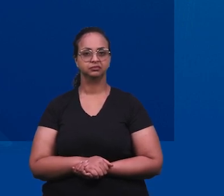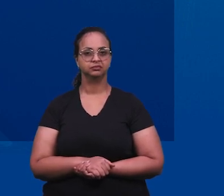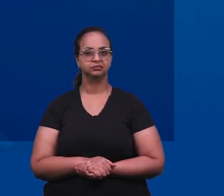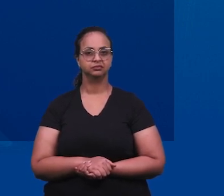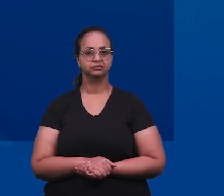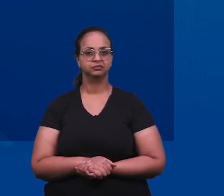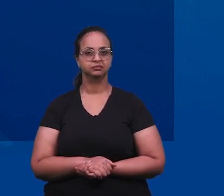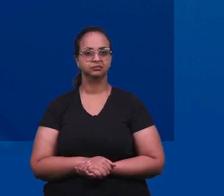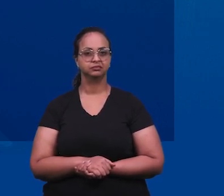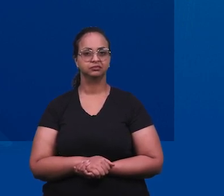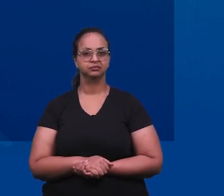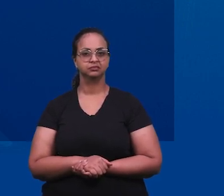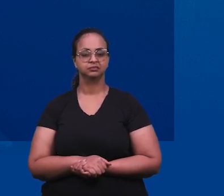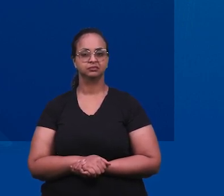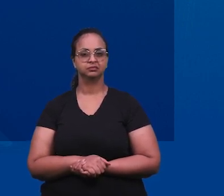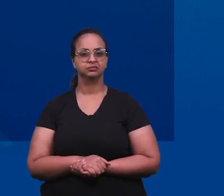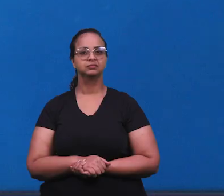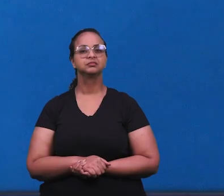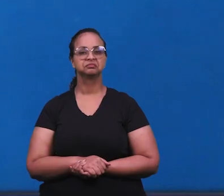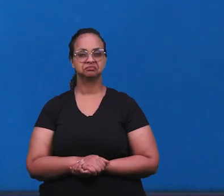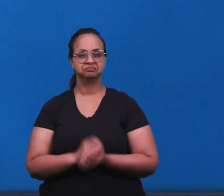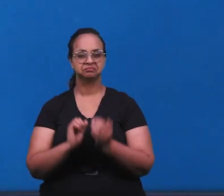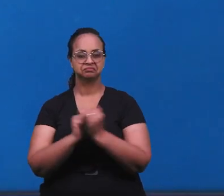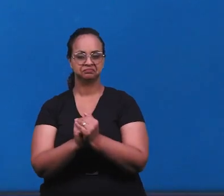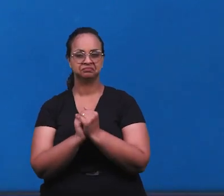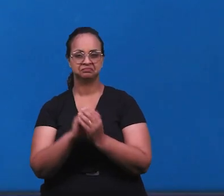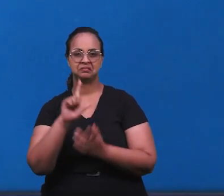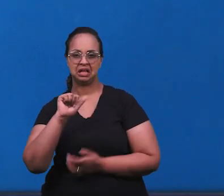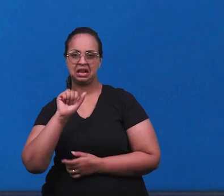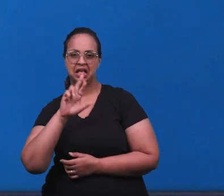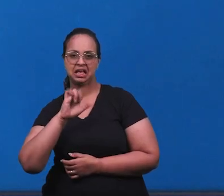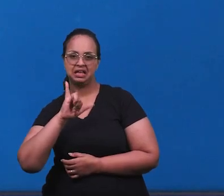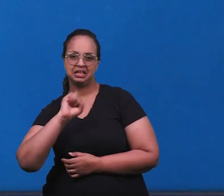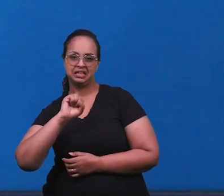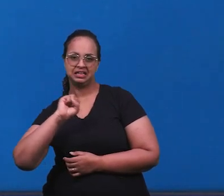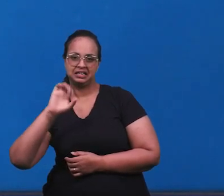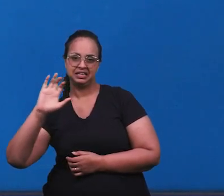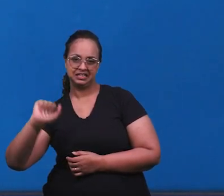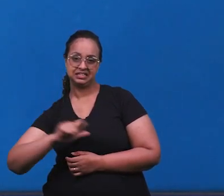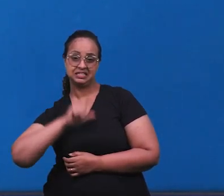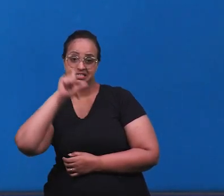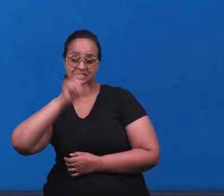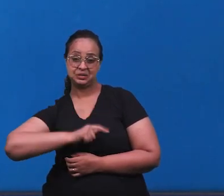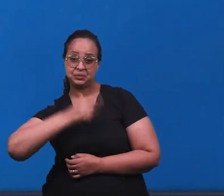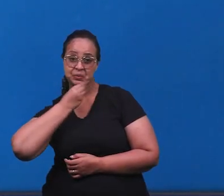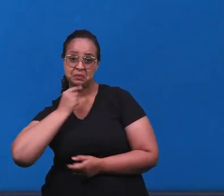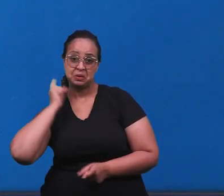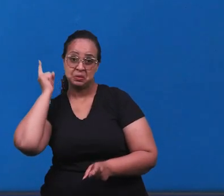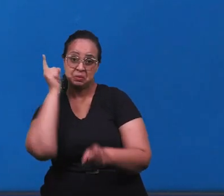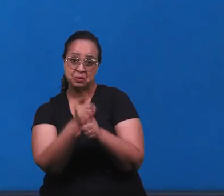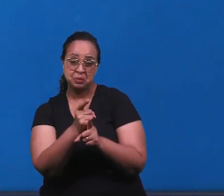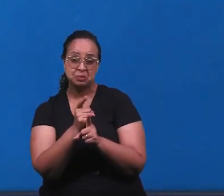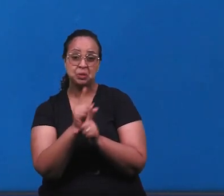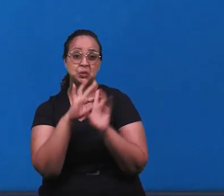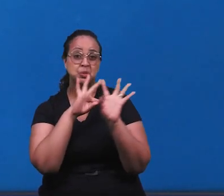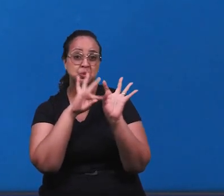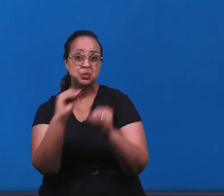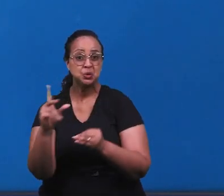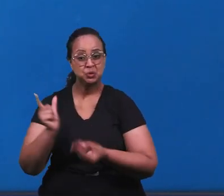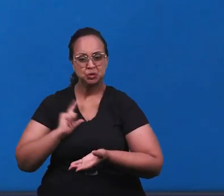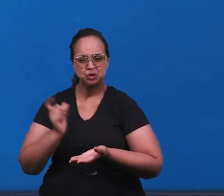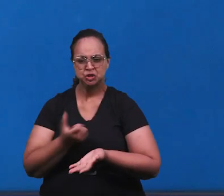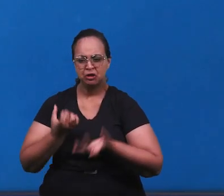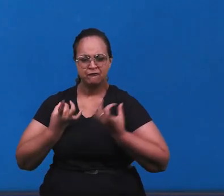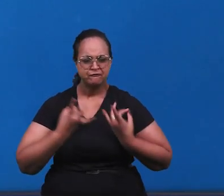o nosso Salvador. Amém? Amém, Larissa? É exatamente o homem que encontrou a pérola de grande valor. Ele vendeu tudo o que